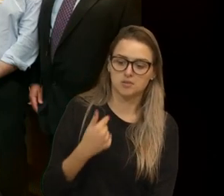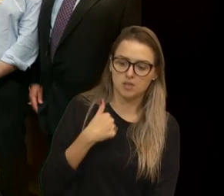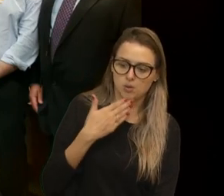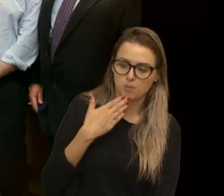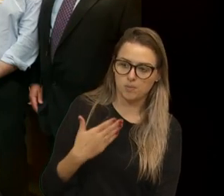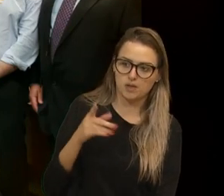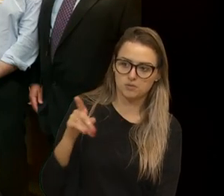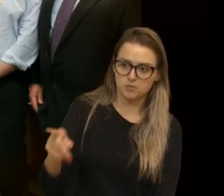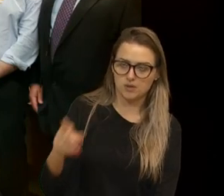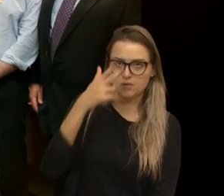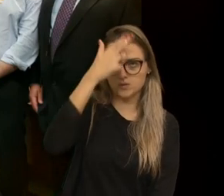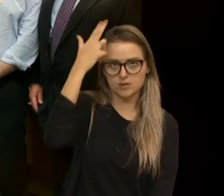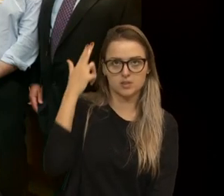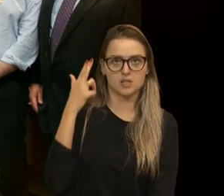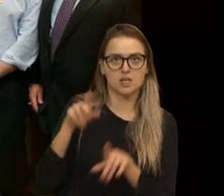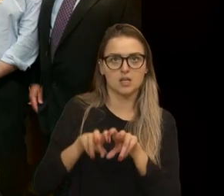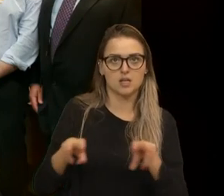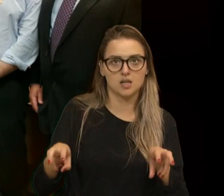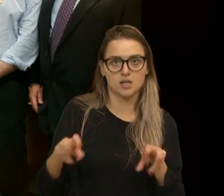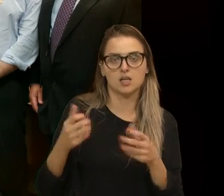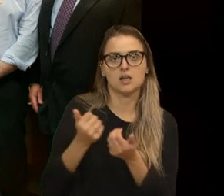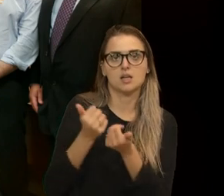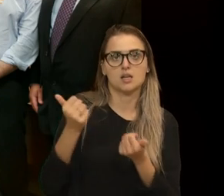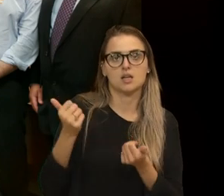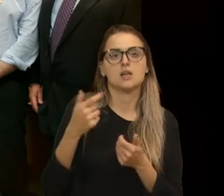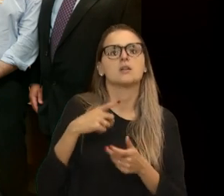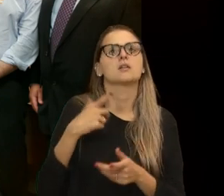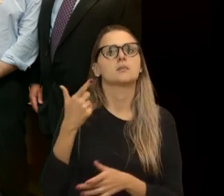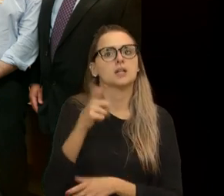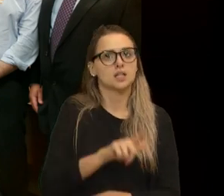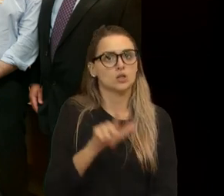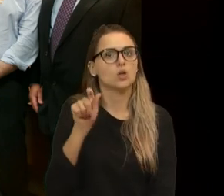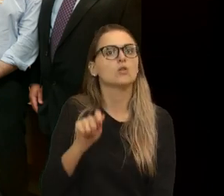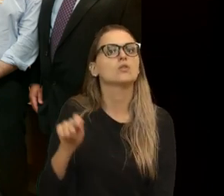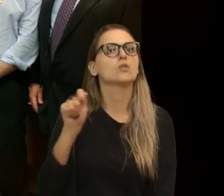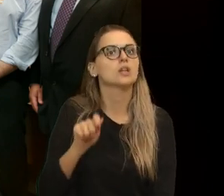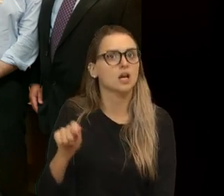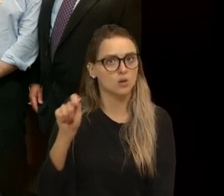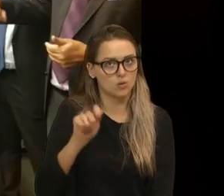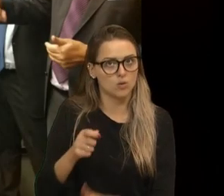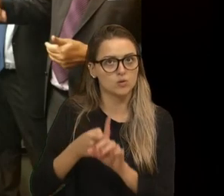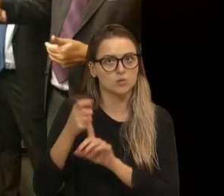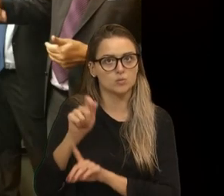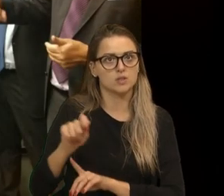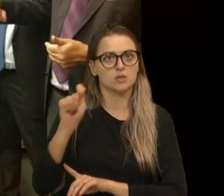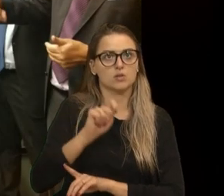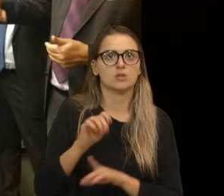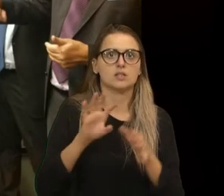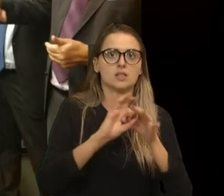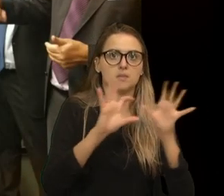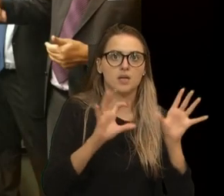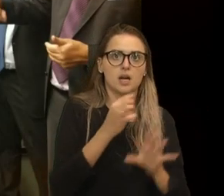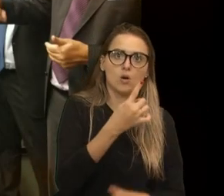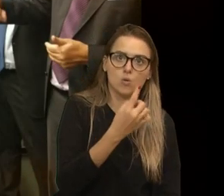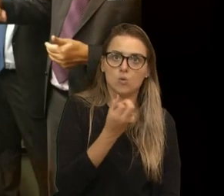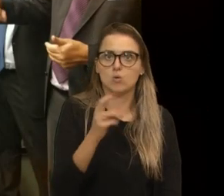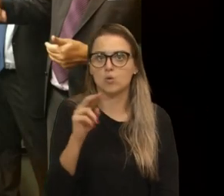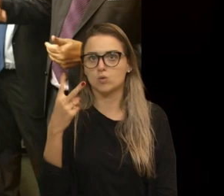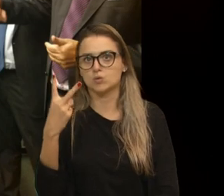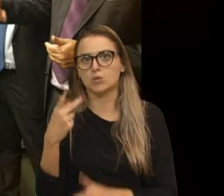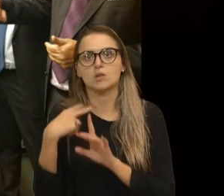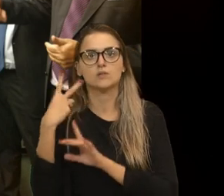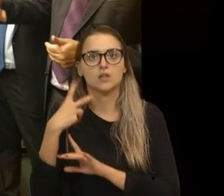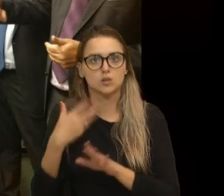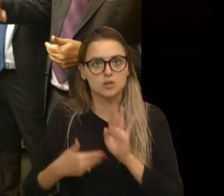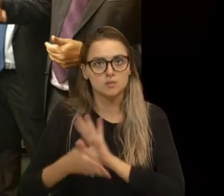aqui, para a mesa diretora, para que em agosto o senhor libere mais, né, talvez 1, 2 vereadores para estar lá também em